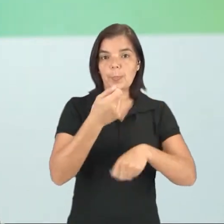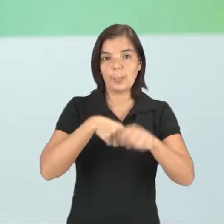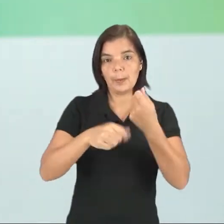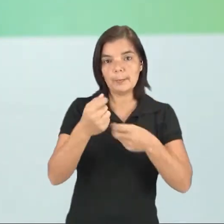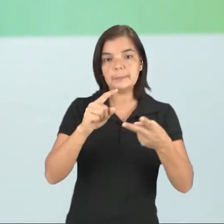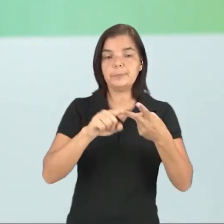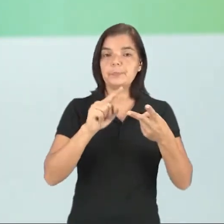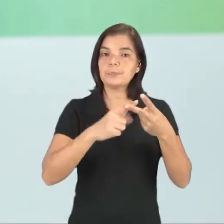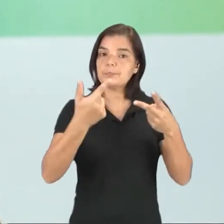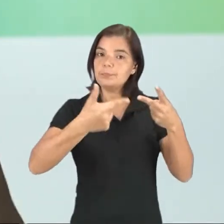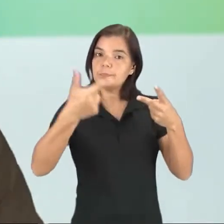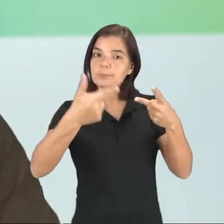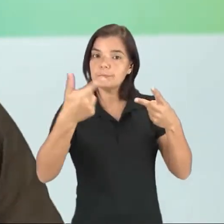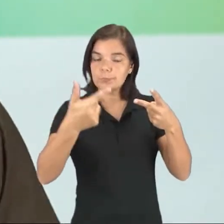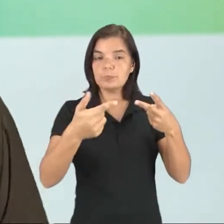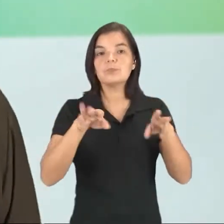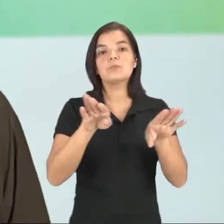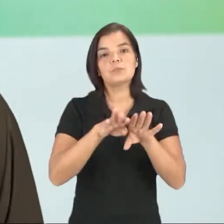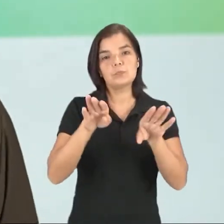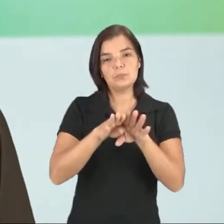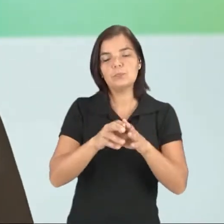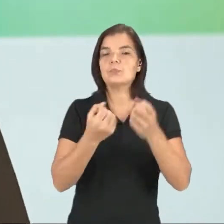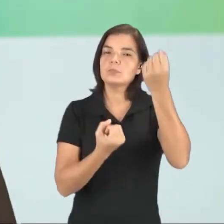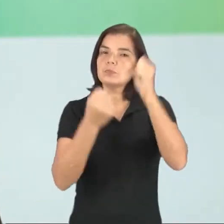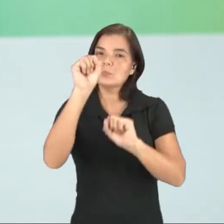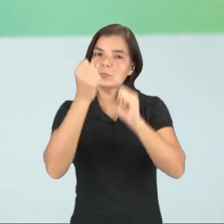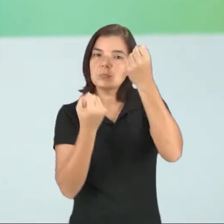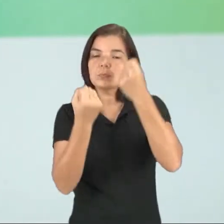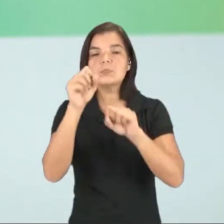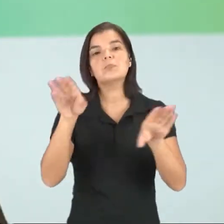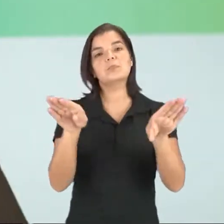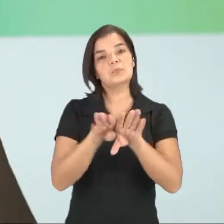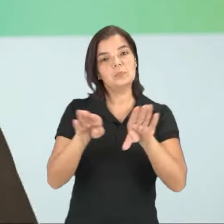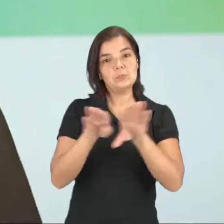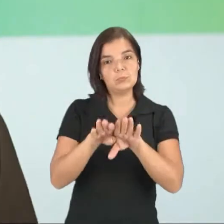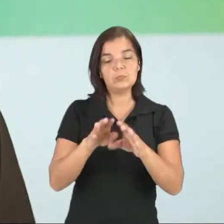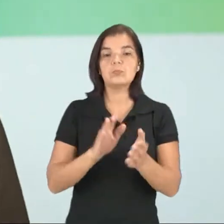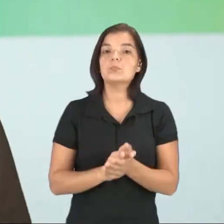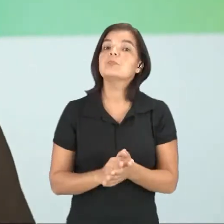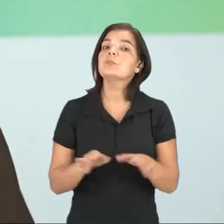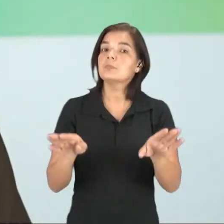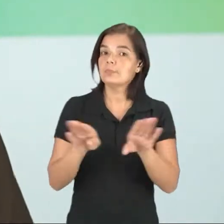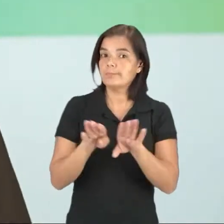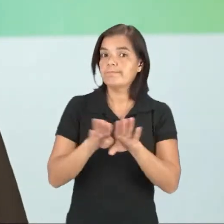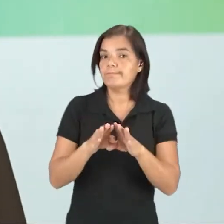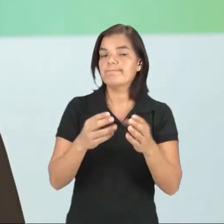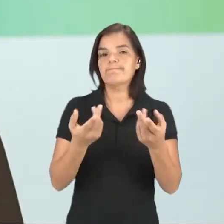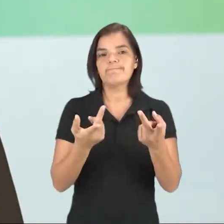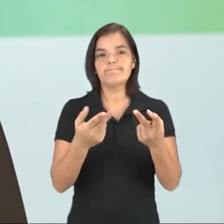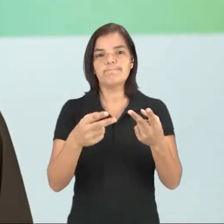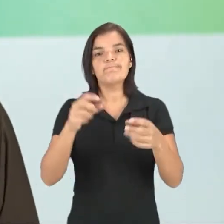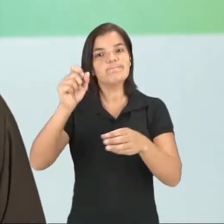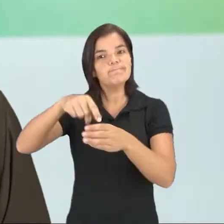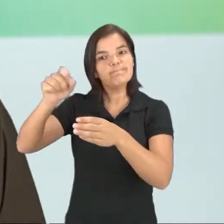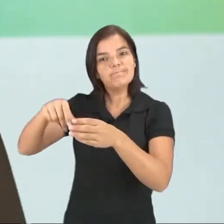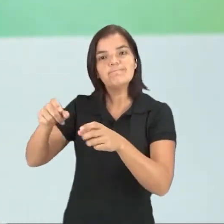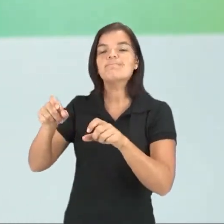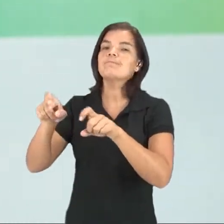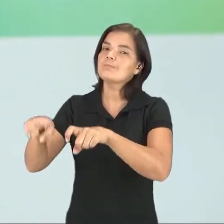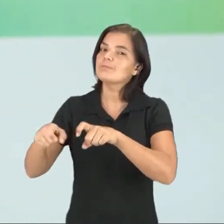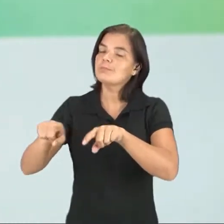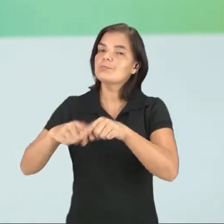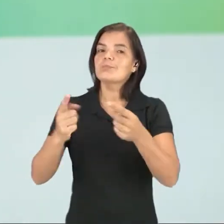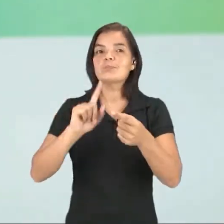setor secundário, né? Por meio das agroindústrias e as indústrias, como insumos agrícolas, né?